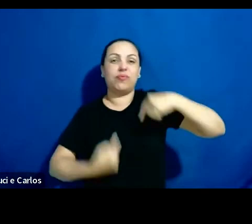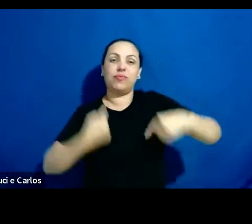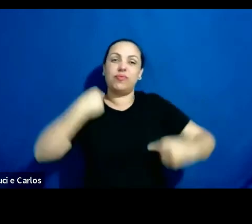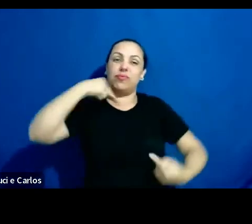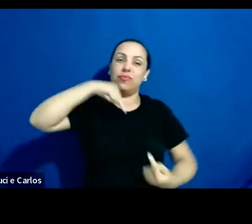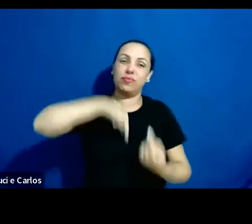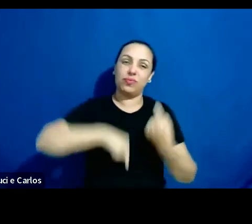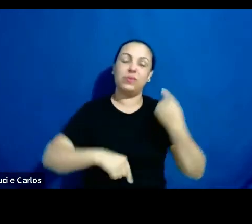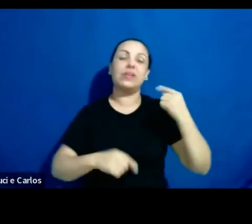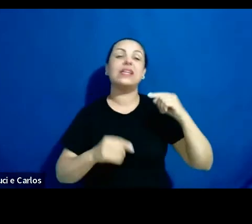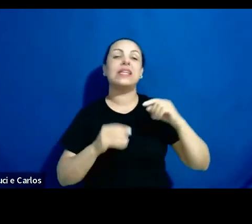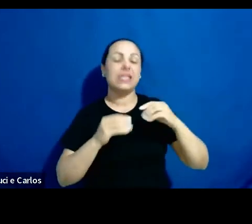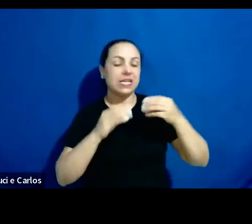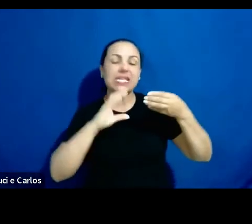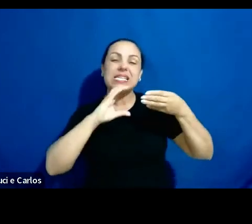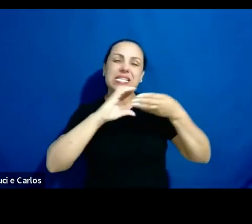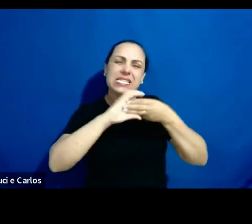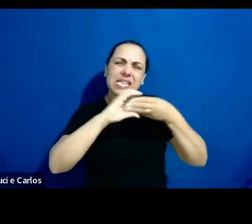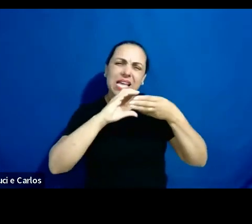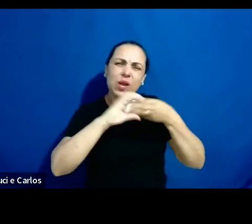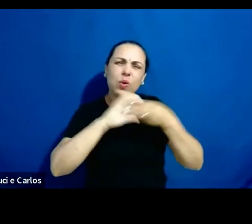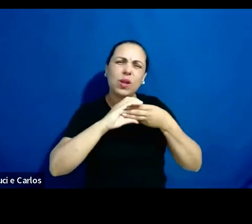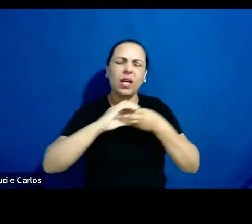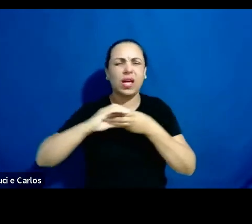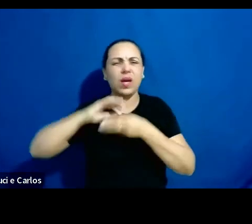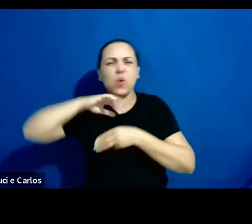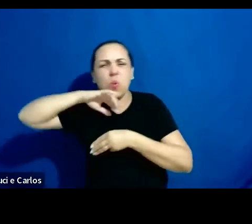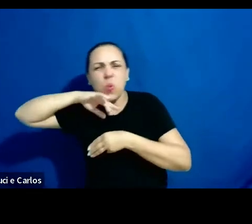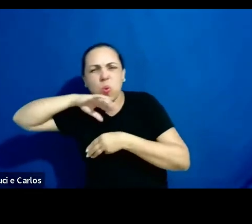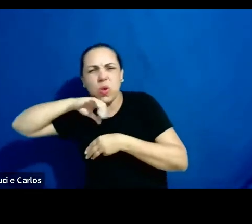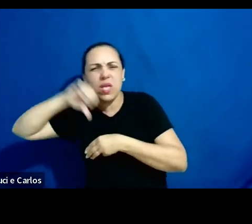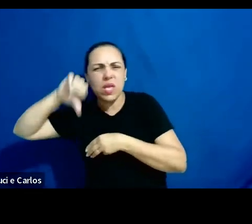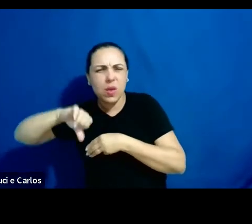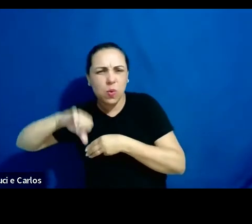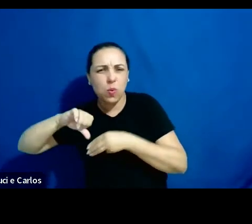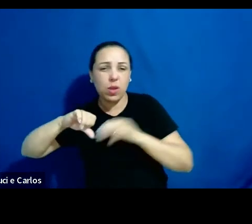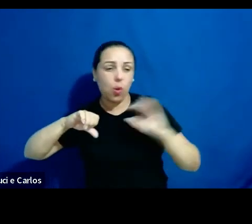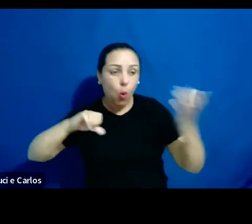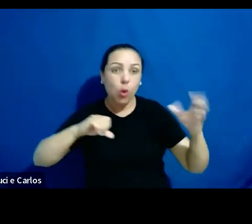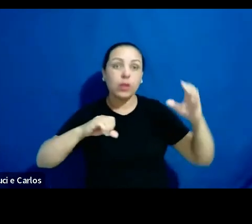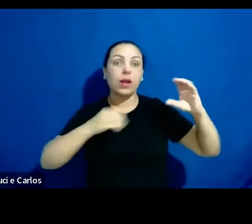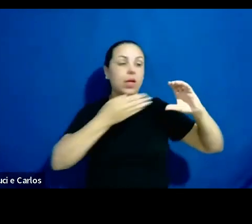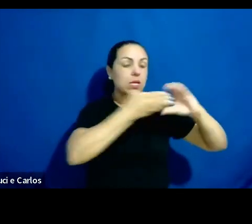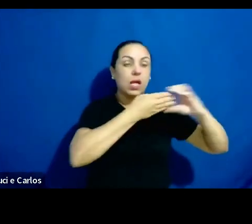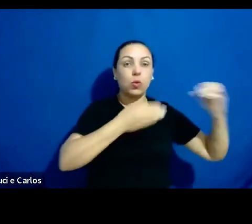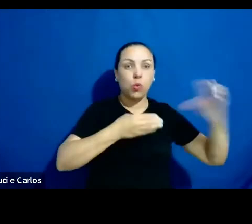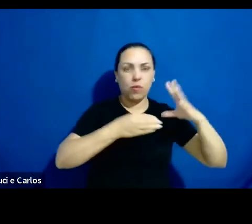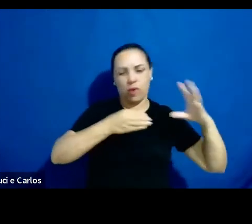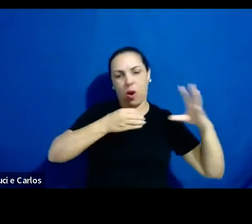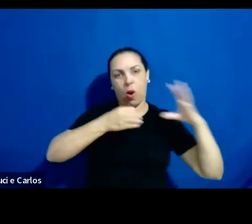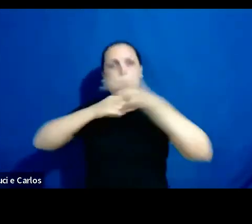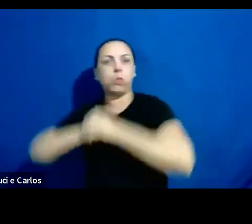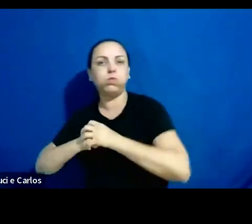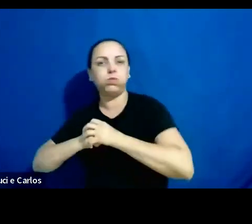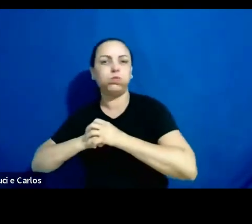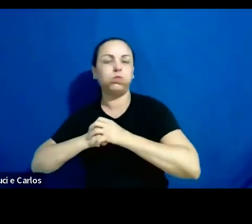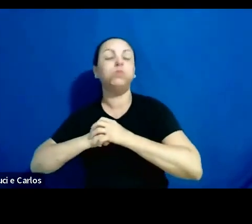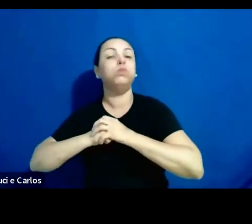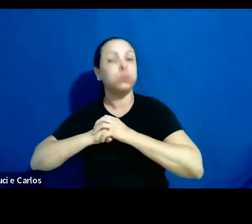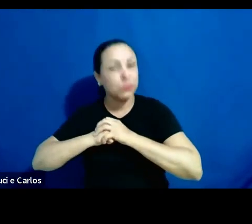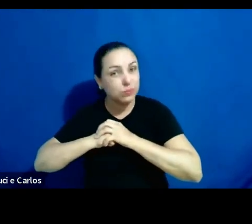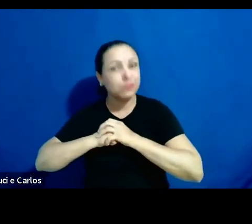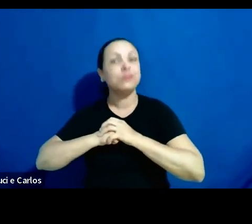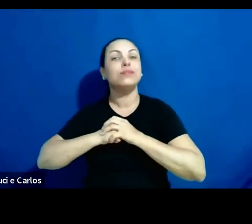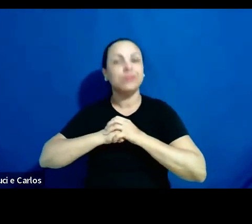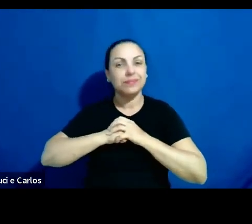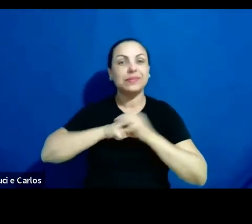ali, joga o negócio para fora, né? Elimina aquelas células doentes, células mancas, moca, que não